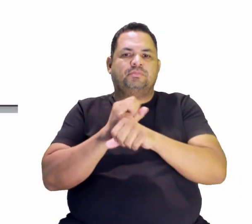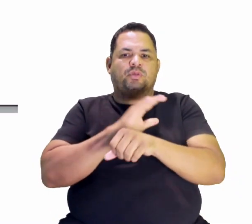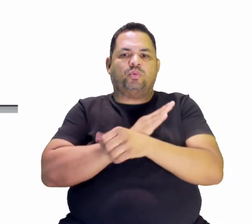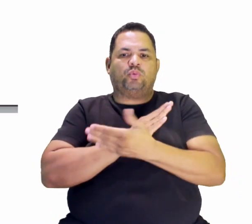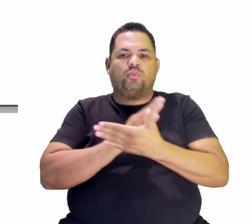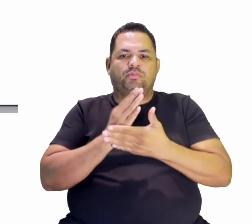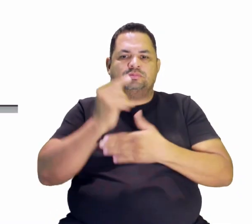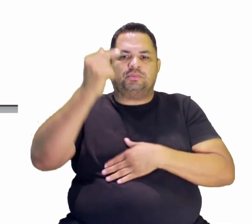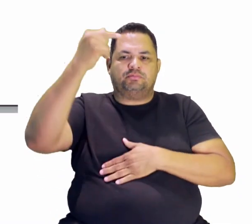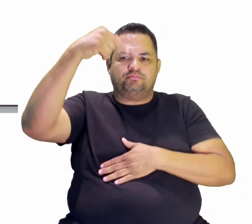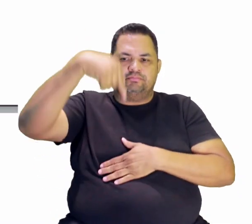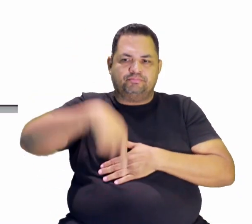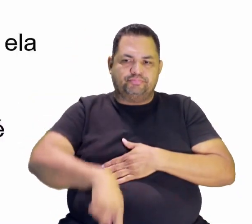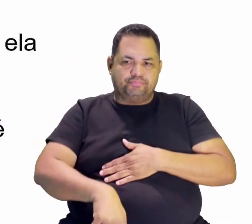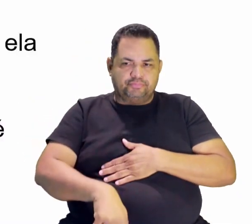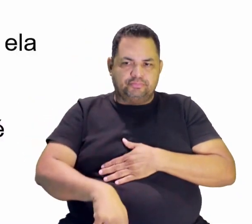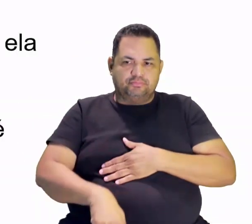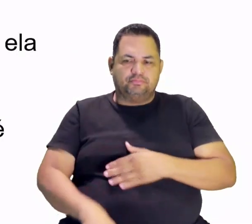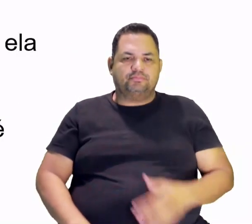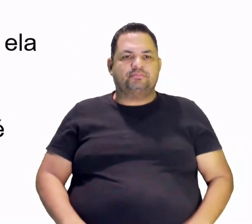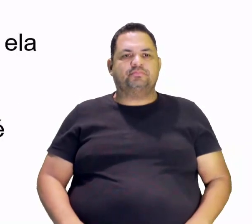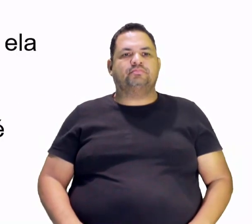movimento de descida, né? Bom,